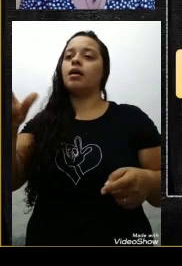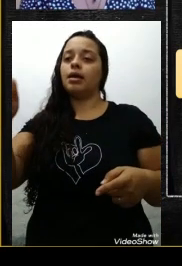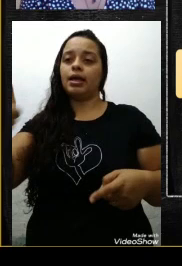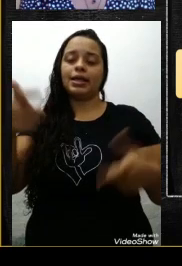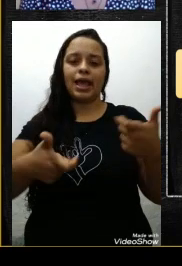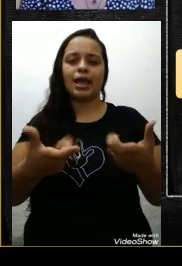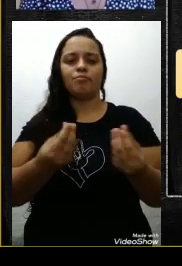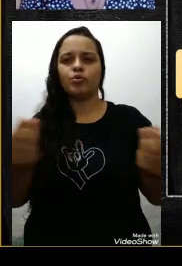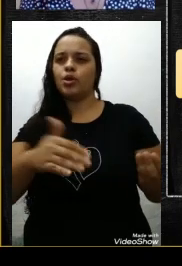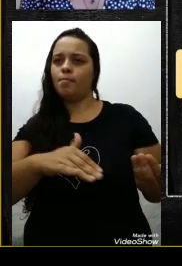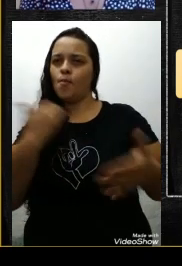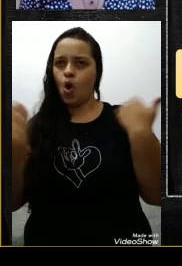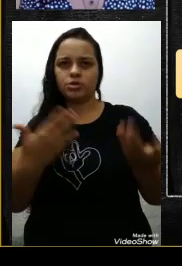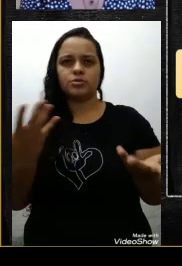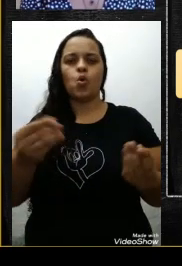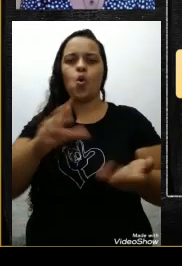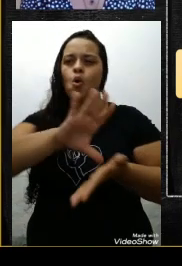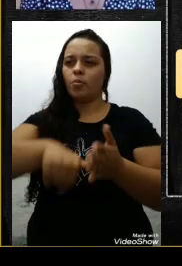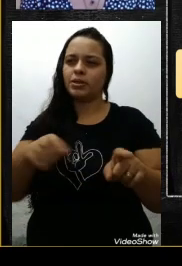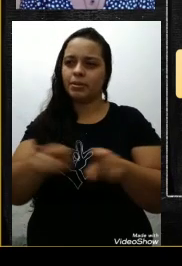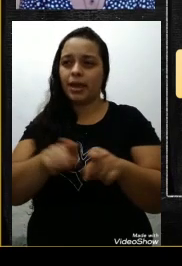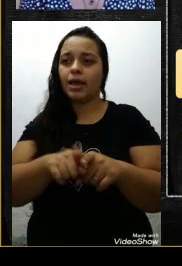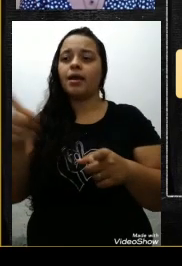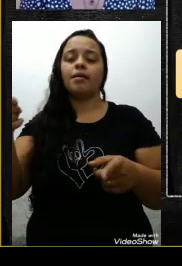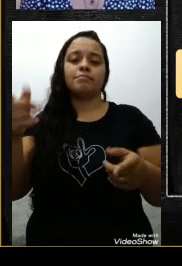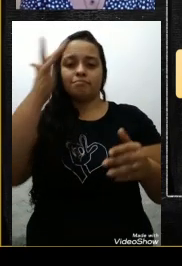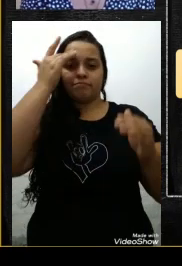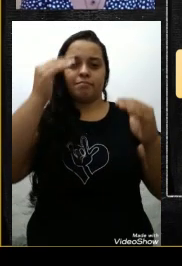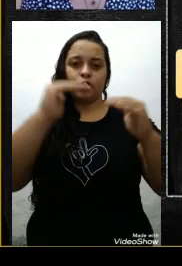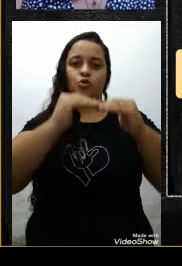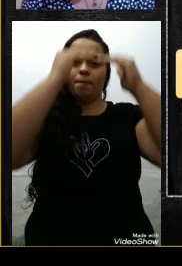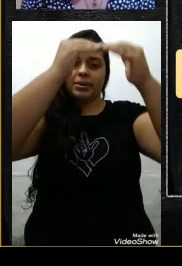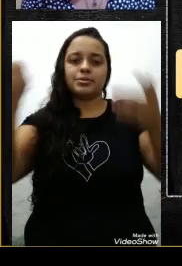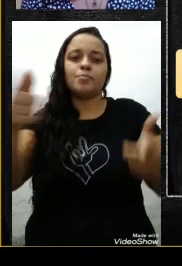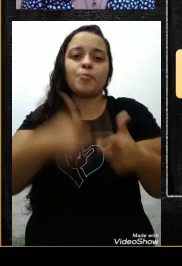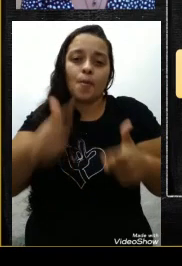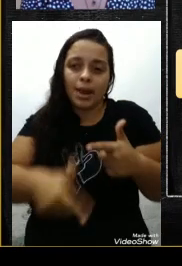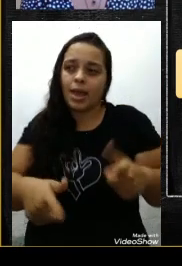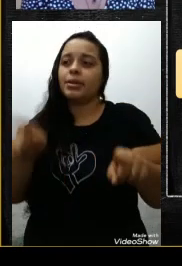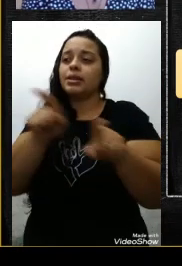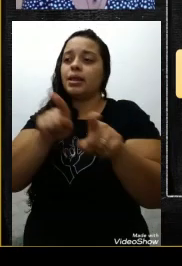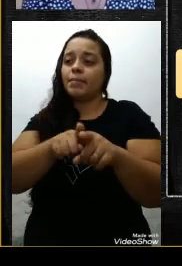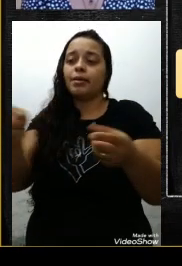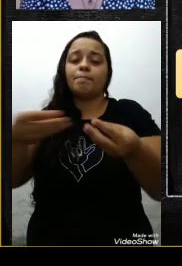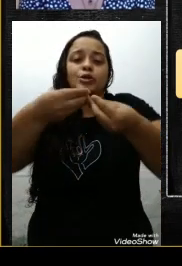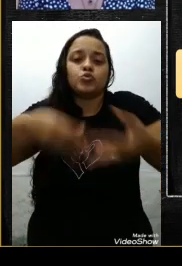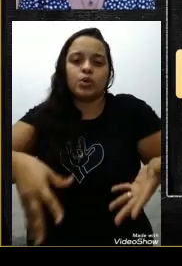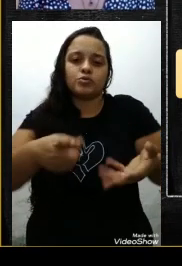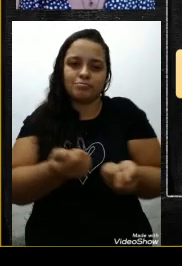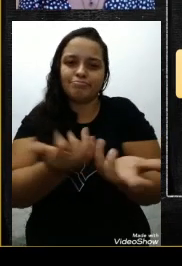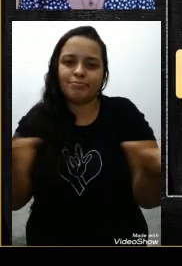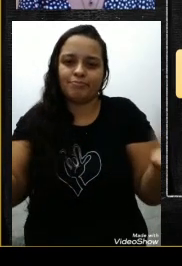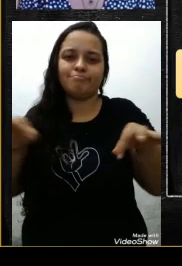As guerras trouxeram mortes e pilhagens, trouxeram uma fragilização da nobreza e também prejuízo para a